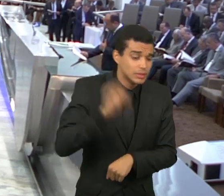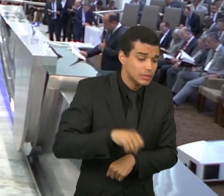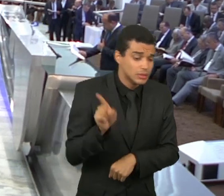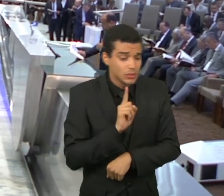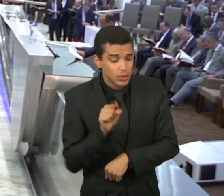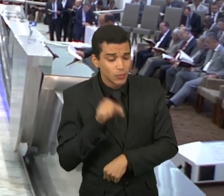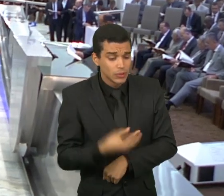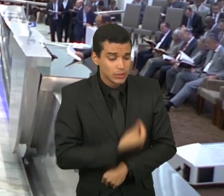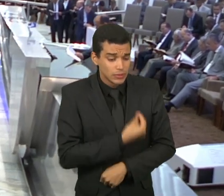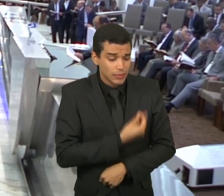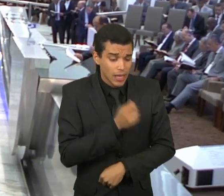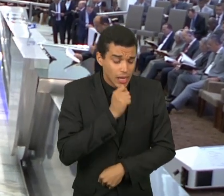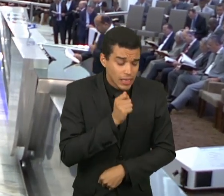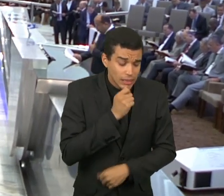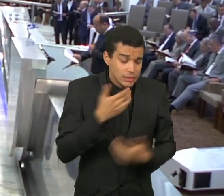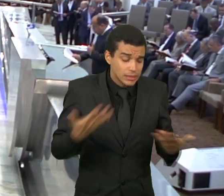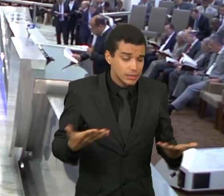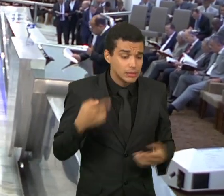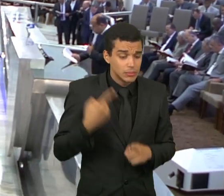a quem tu o quê?